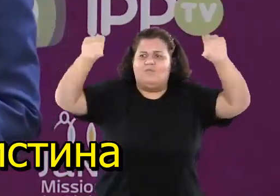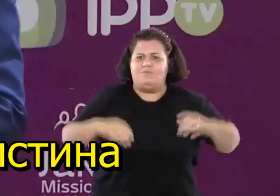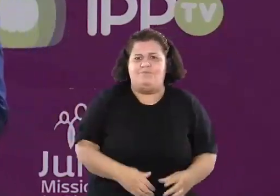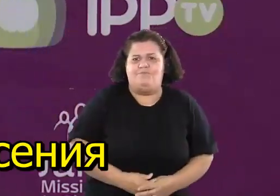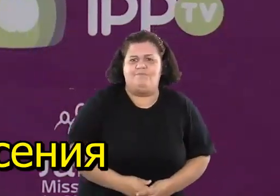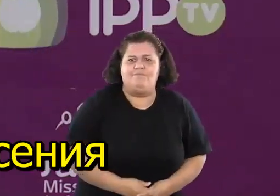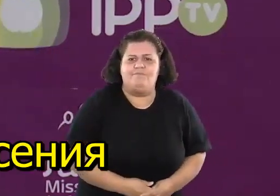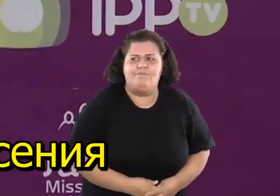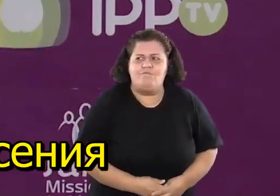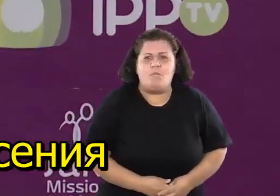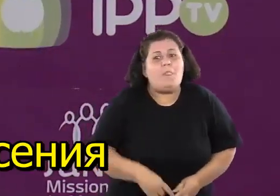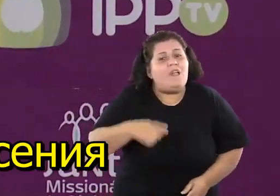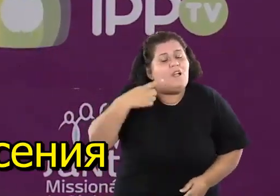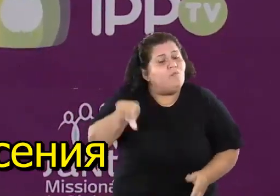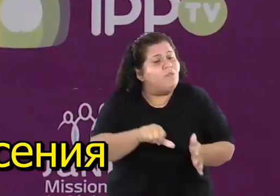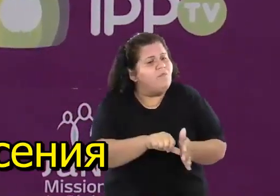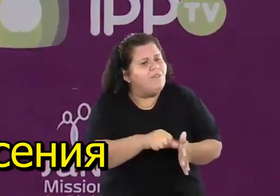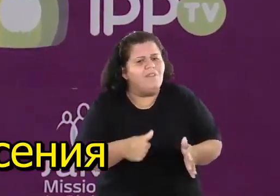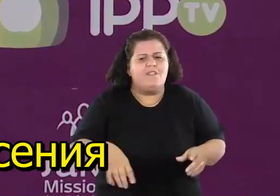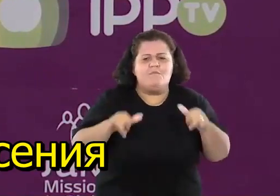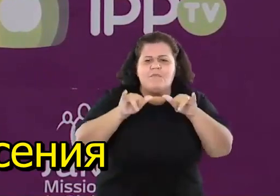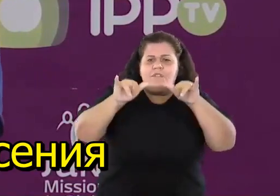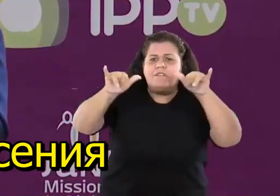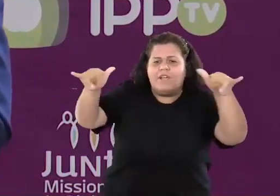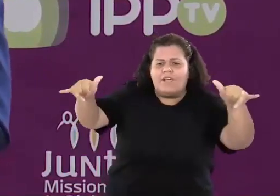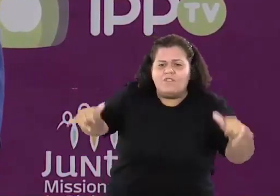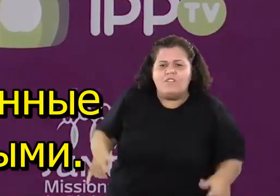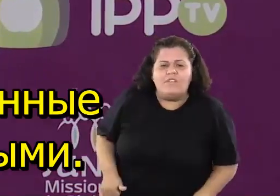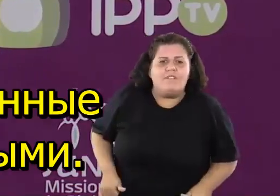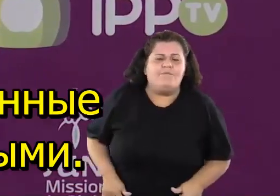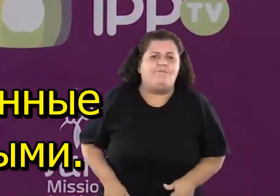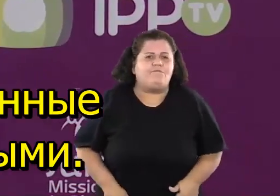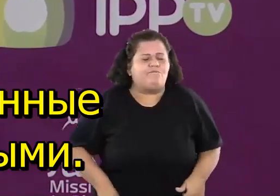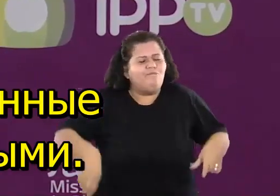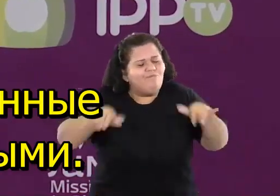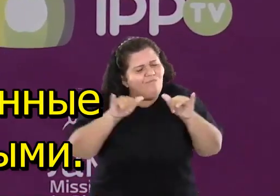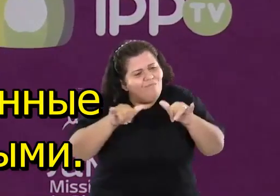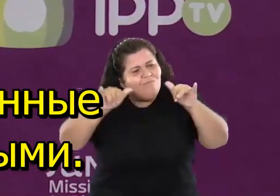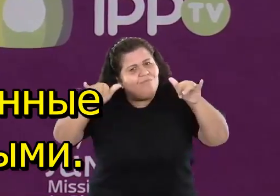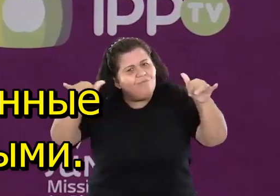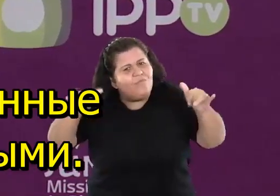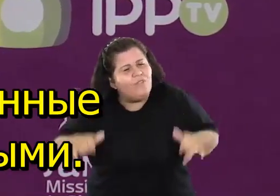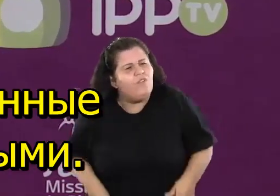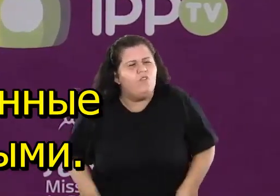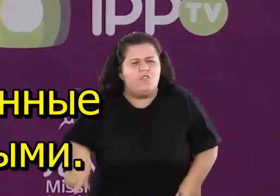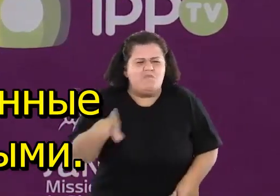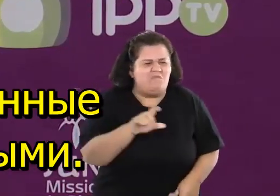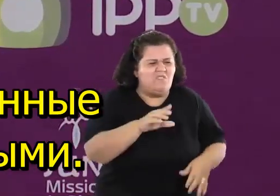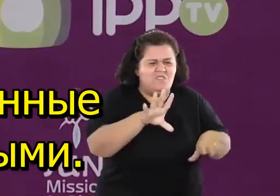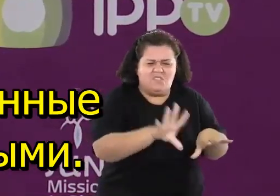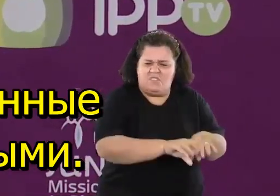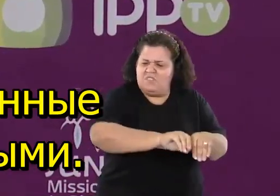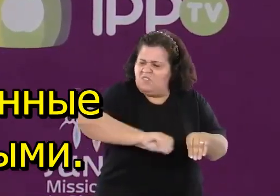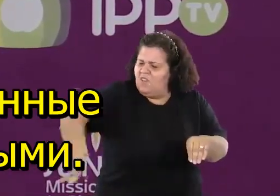verdade, ou a primeira mensagem da ressurreição, proclama que os excluídos